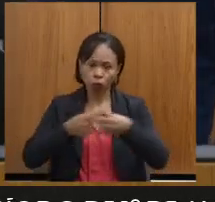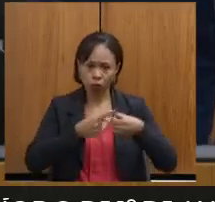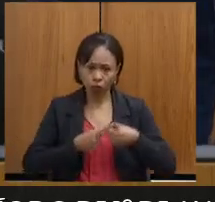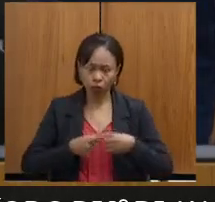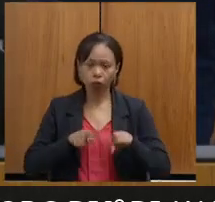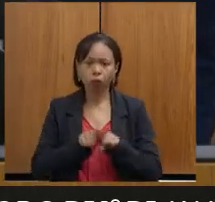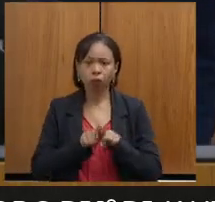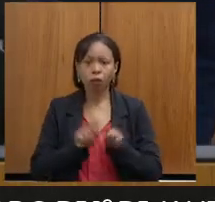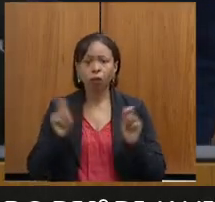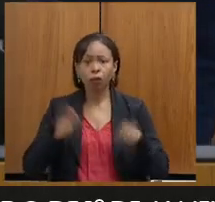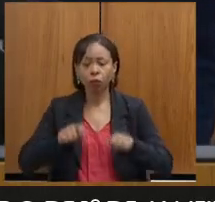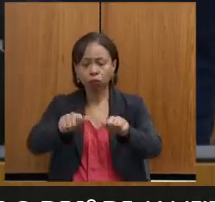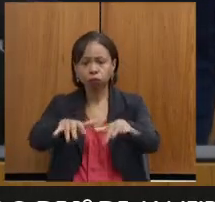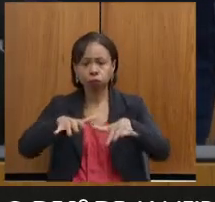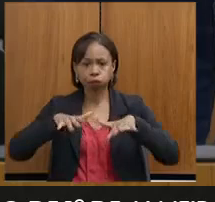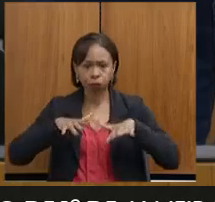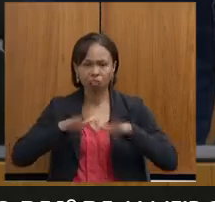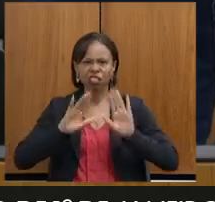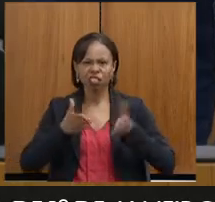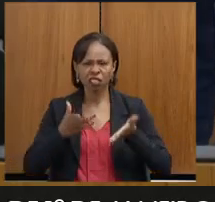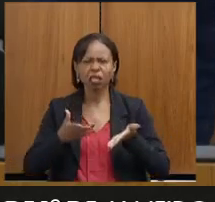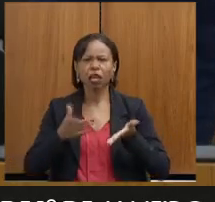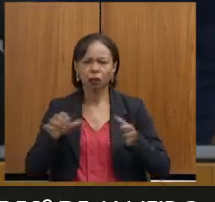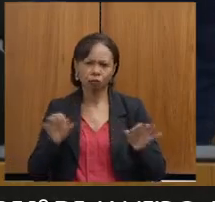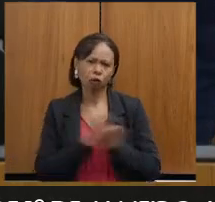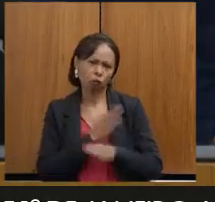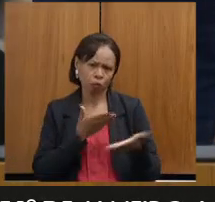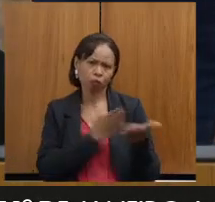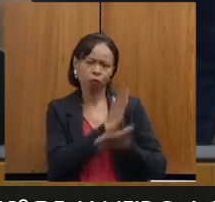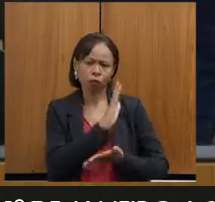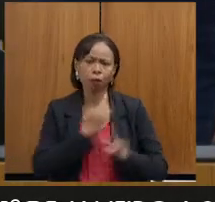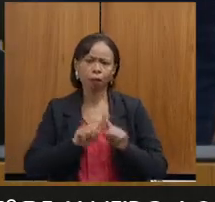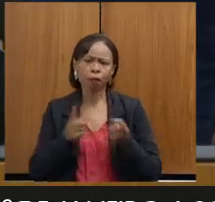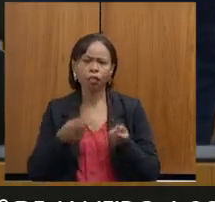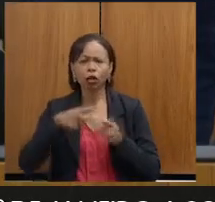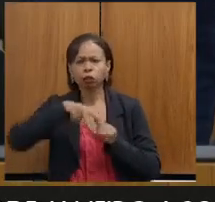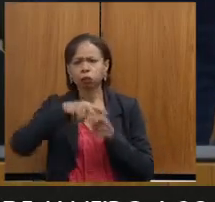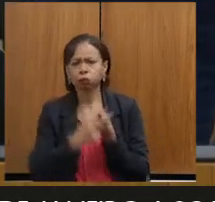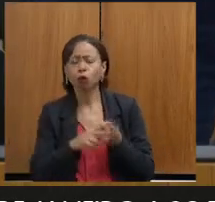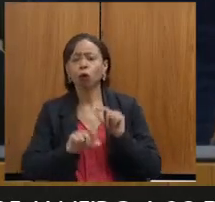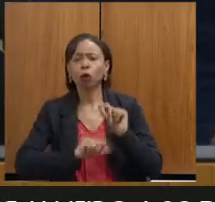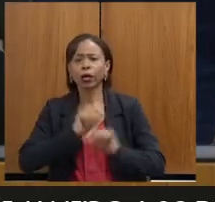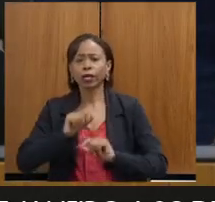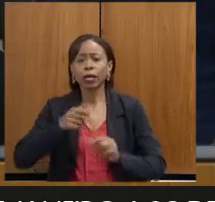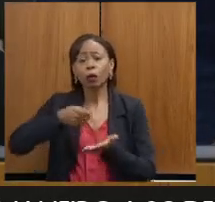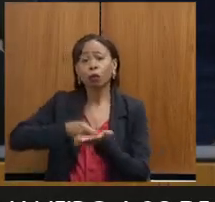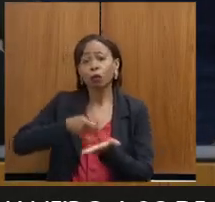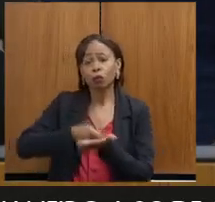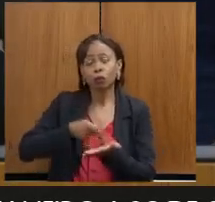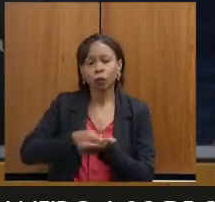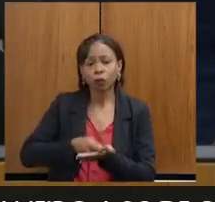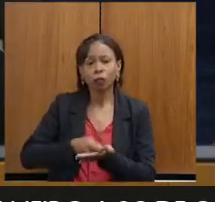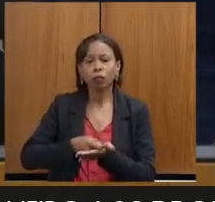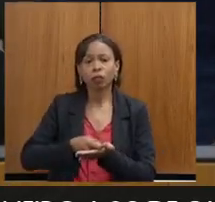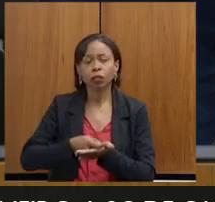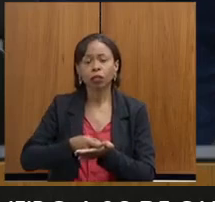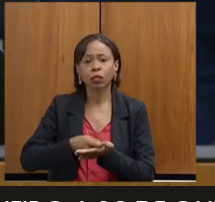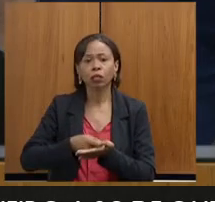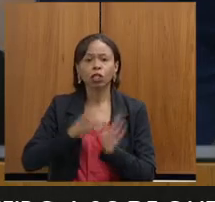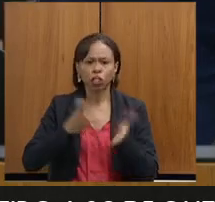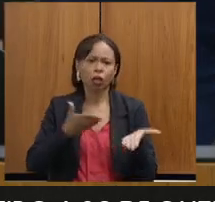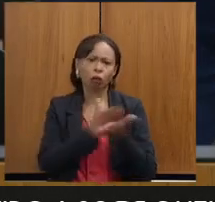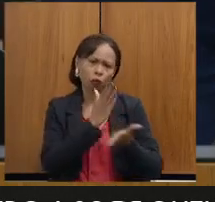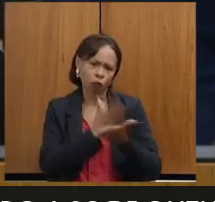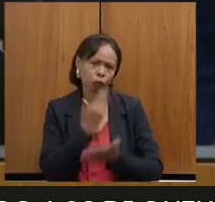seja realizada audiência pública também já já está aprovado mas apenas aqui fazendo a correção bem como a cobrança já